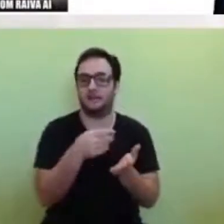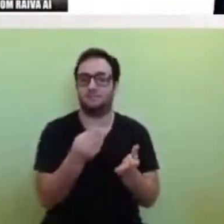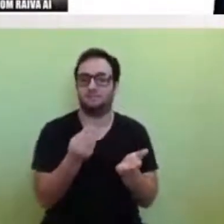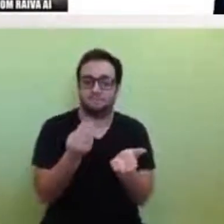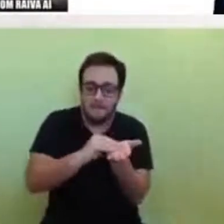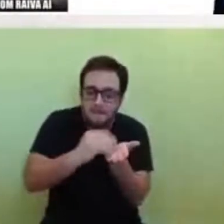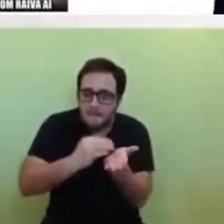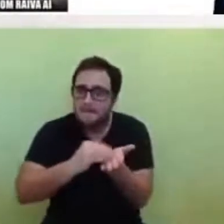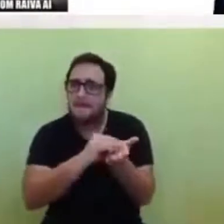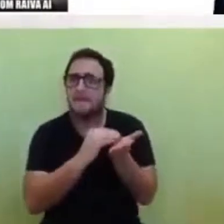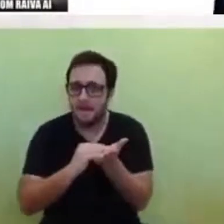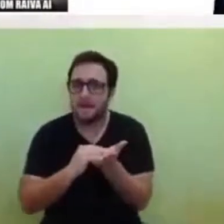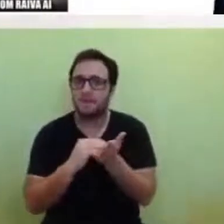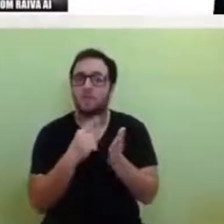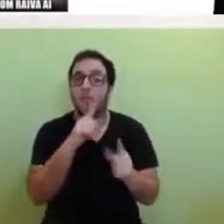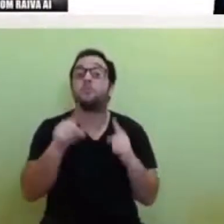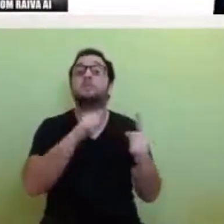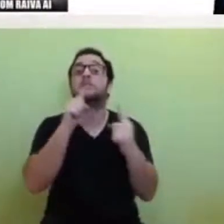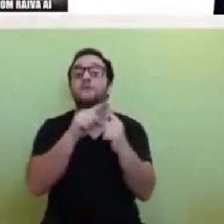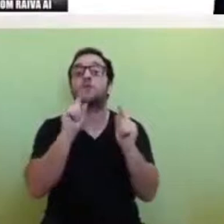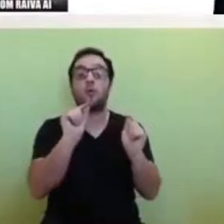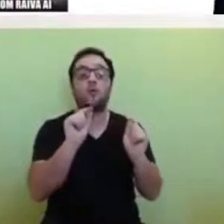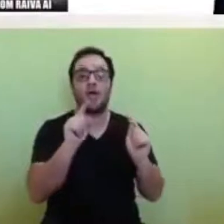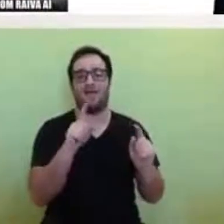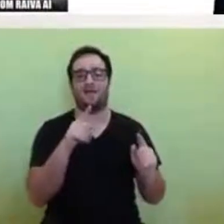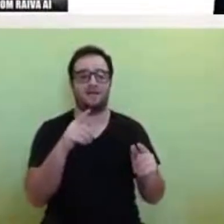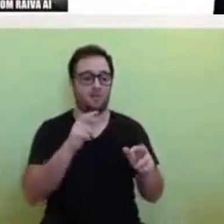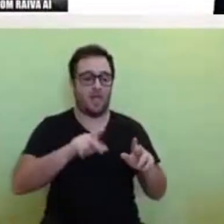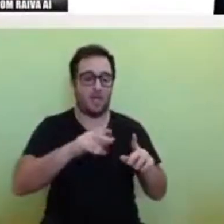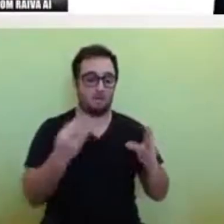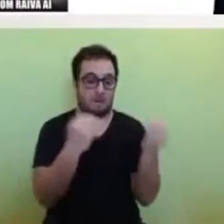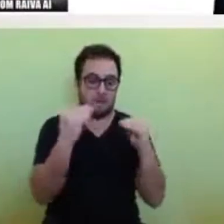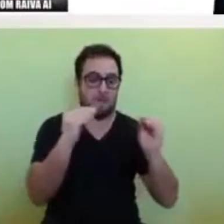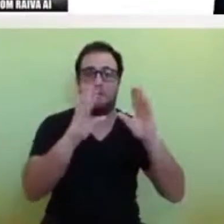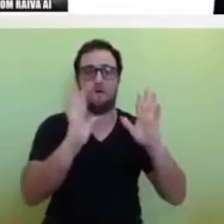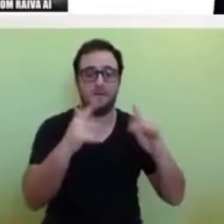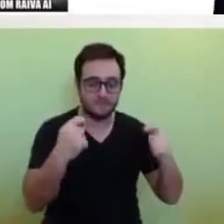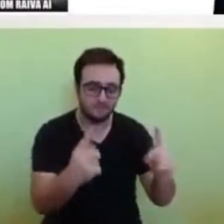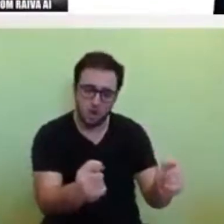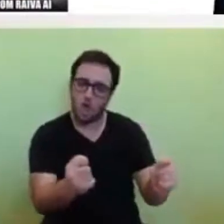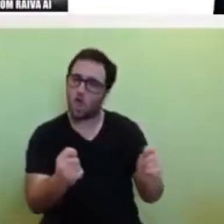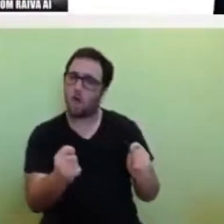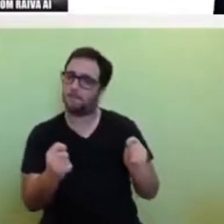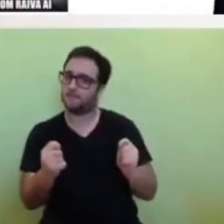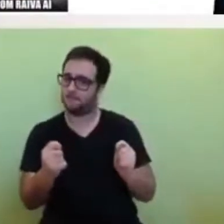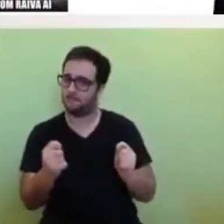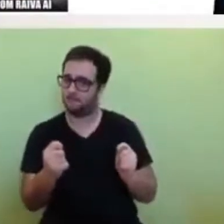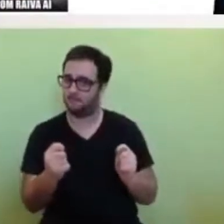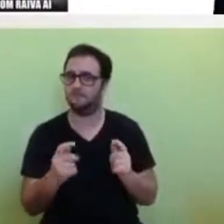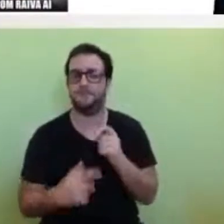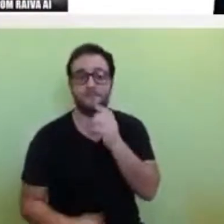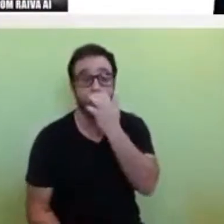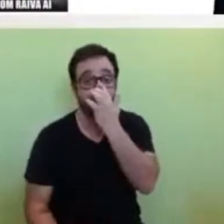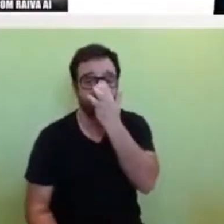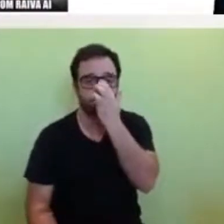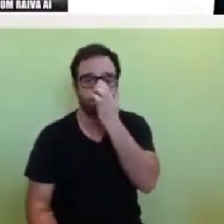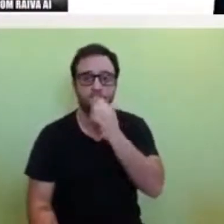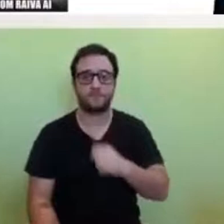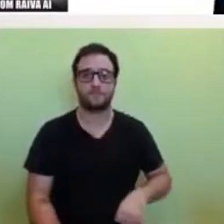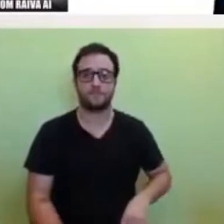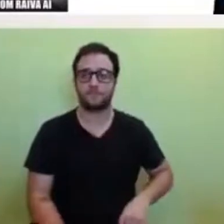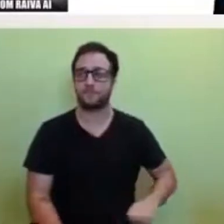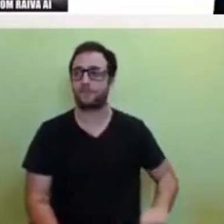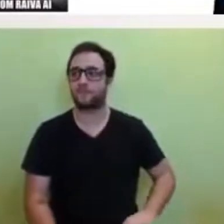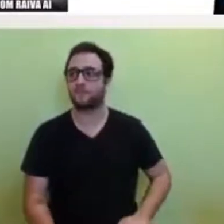né? Ela passa a ser uma representação fonética. E nós temos alfabetos fonéticos que nós não usamos no dia a